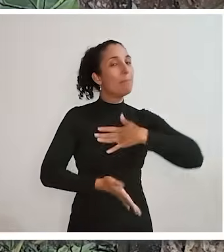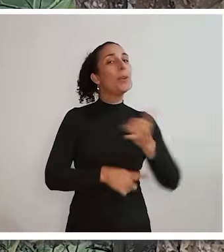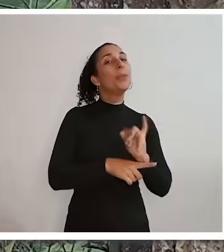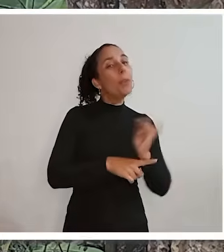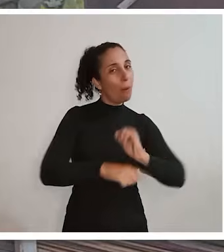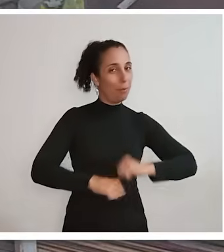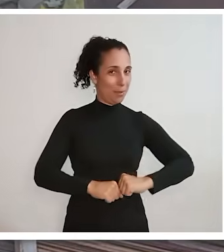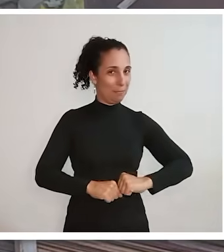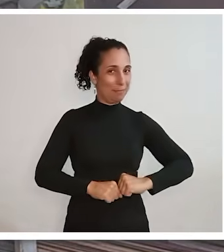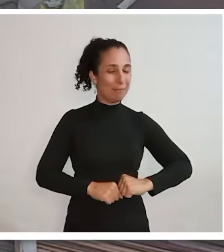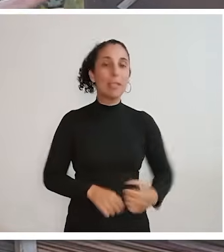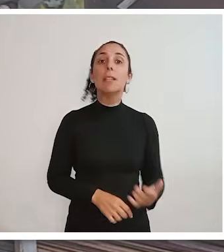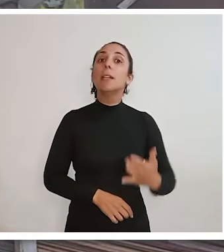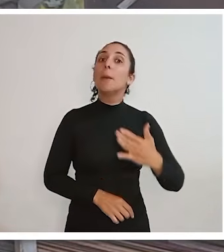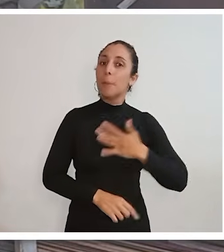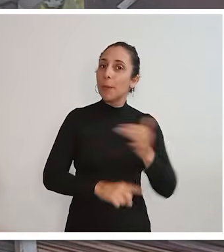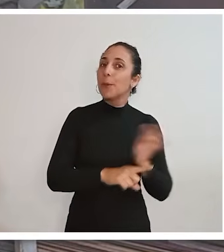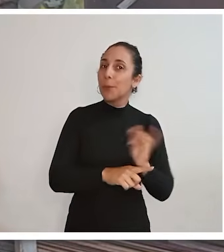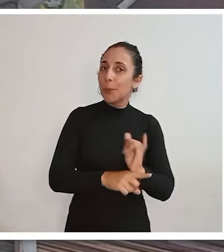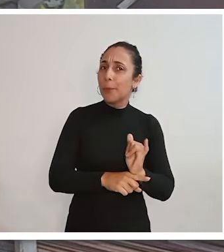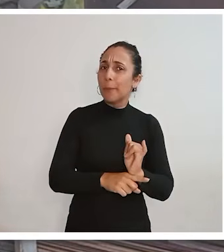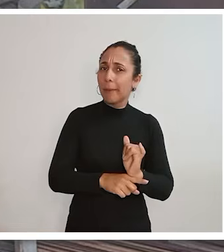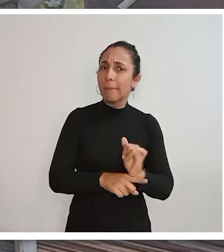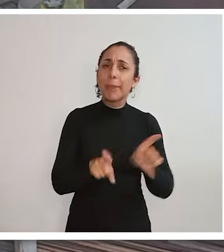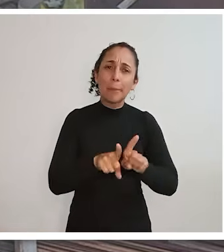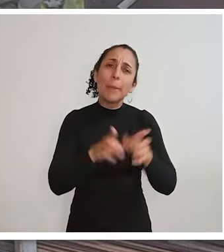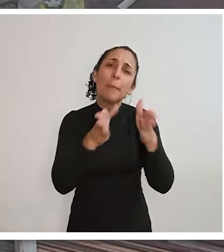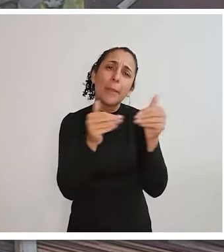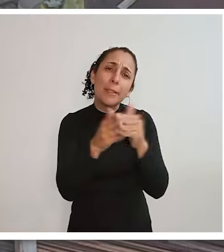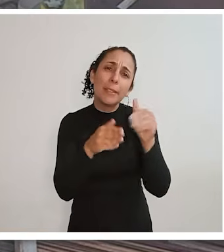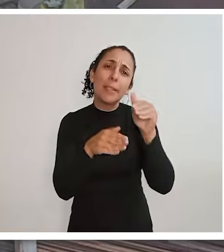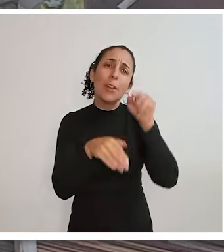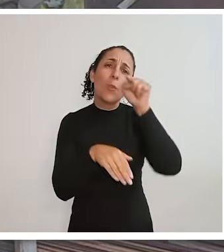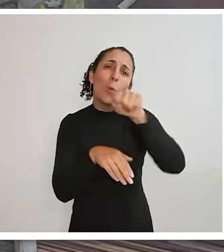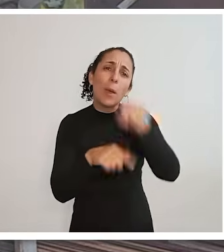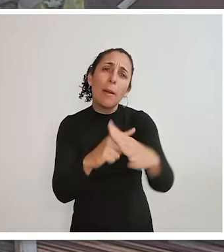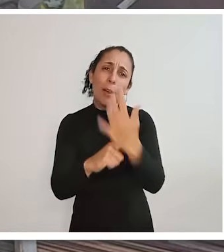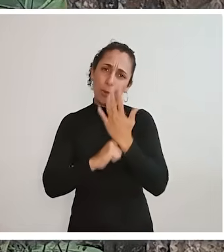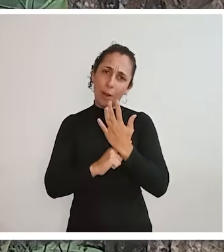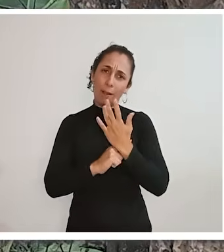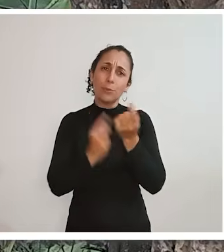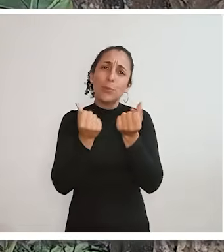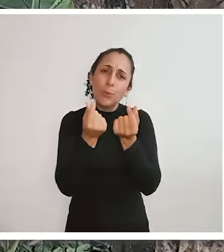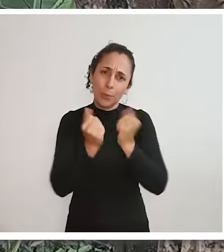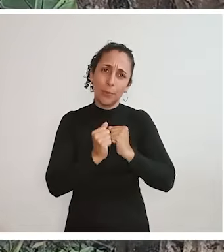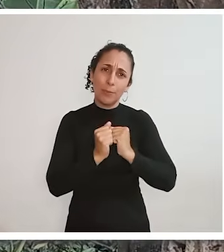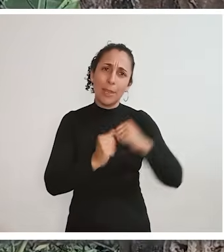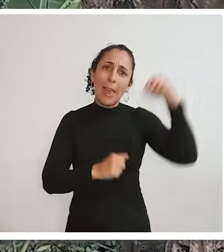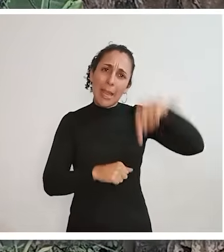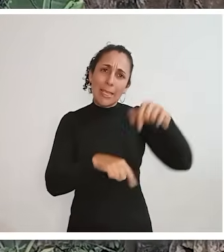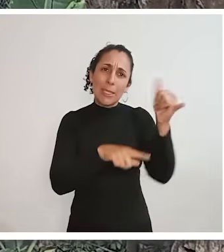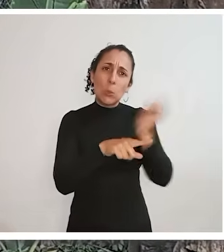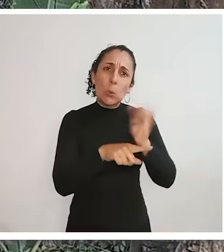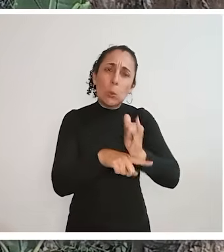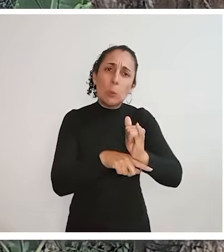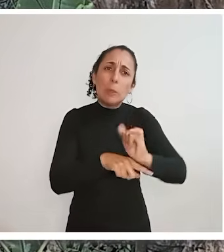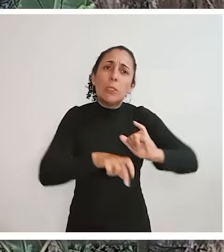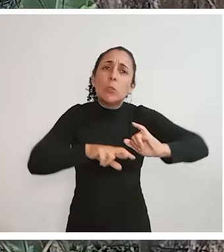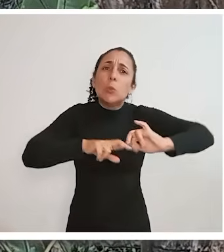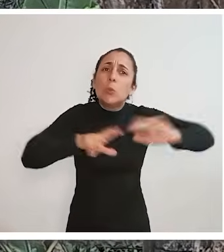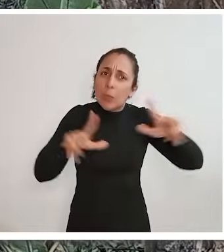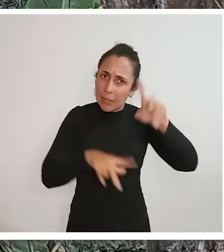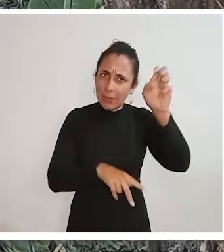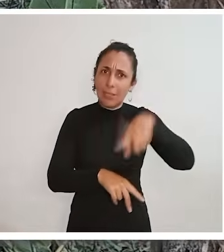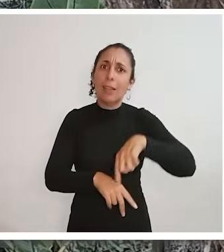membros do canal. Ah, e por falar nisso, chegou a hora do canal Trips e Fotos te pedir uma ajuda, o seu apoio financeiro. Se você chegou